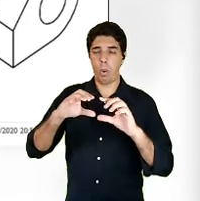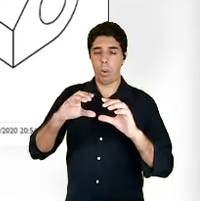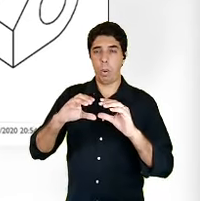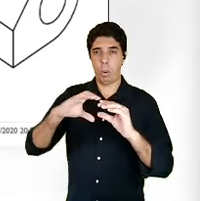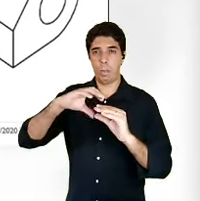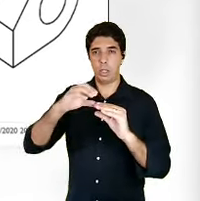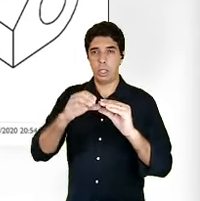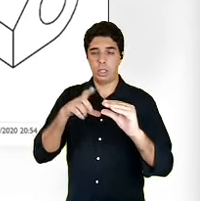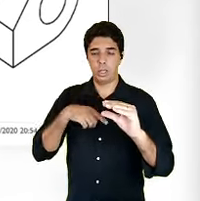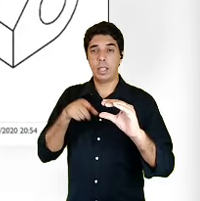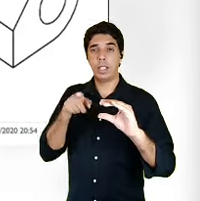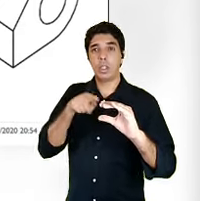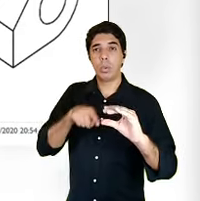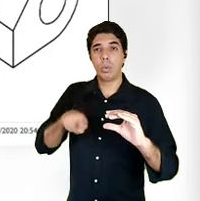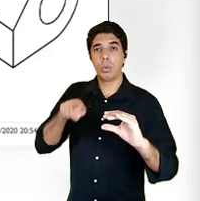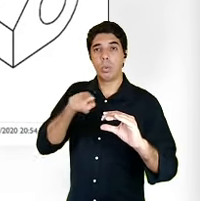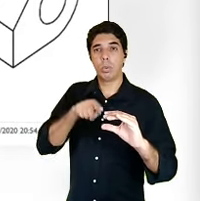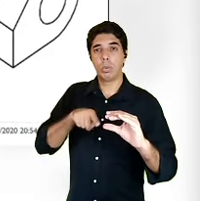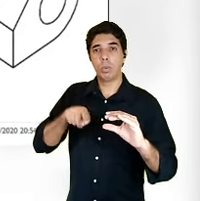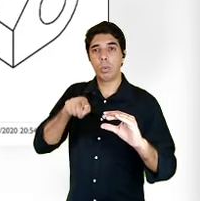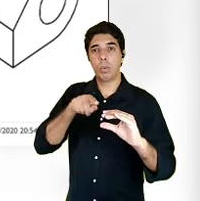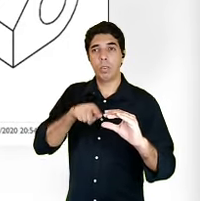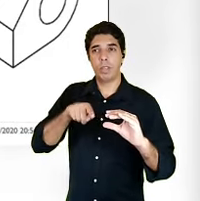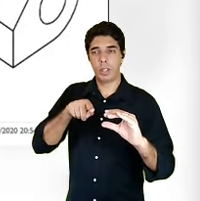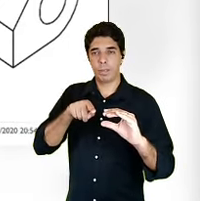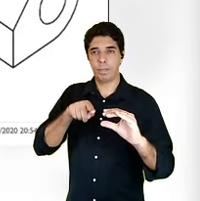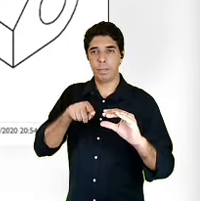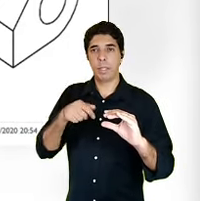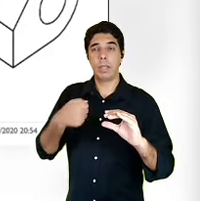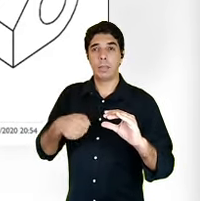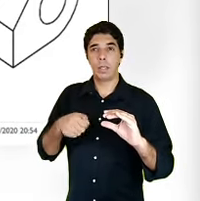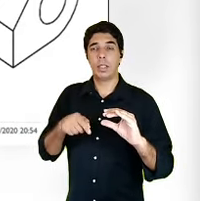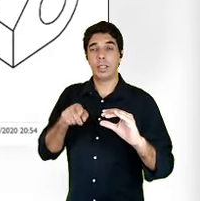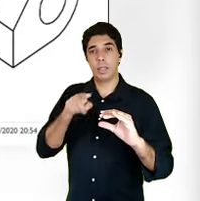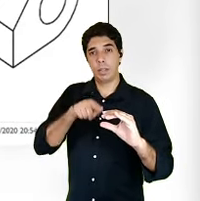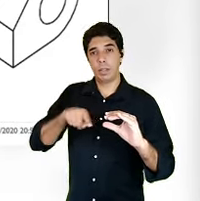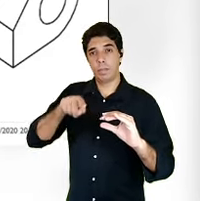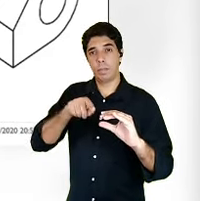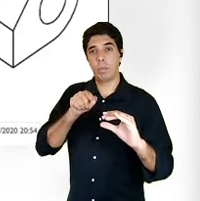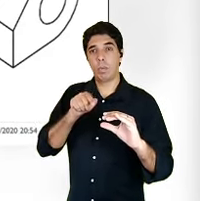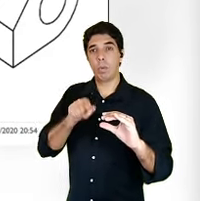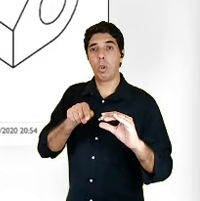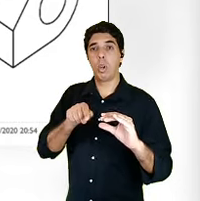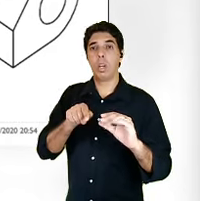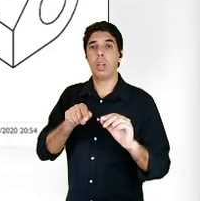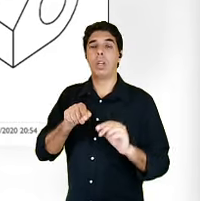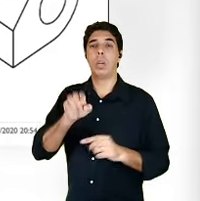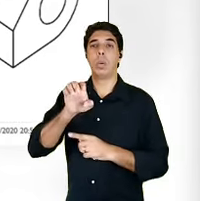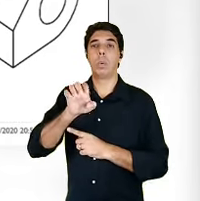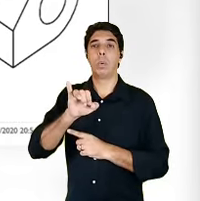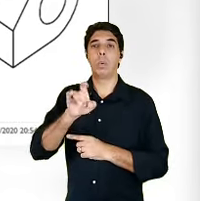superfícies curvas, né, circunferências, e elas são usadas para indicar o eixo